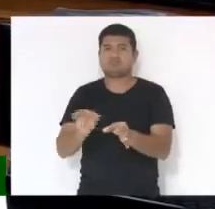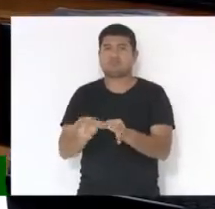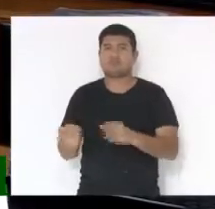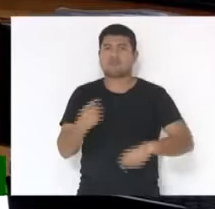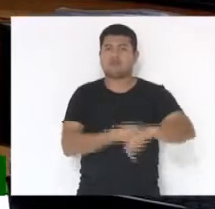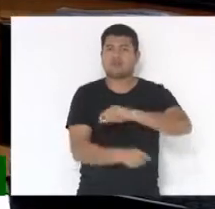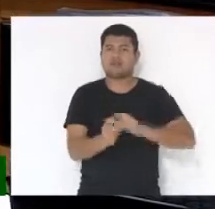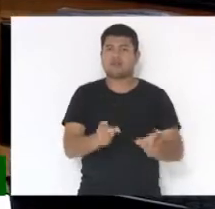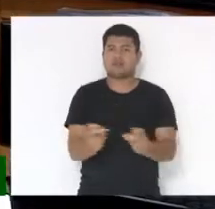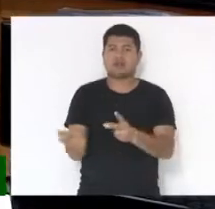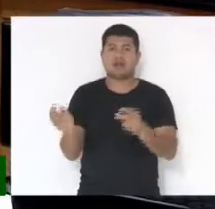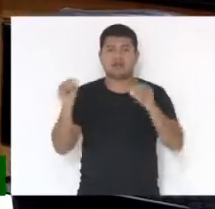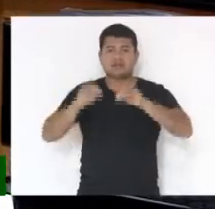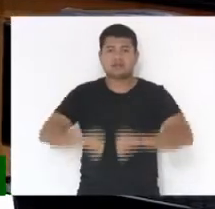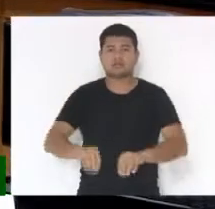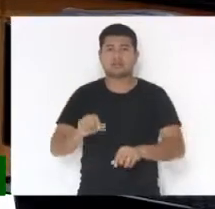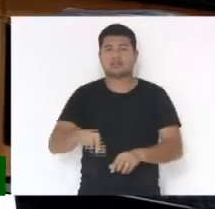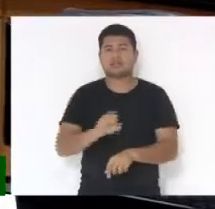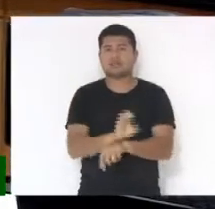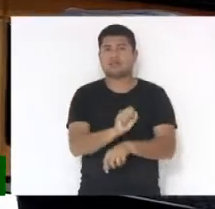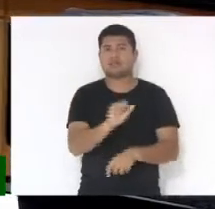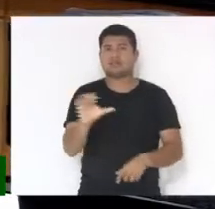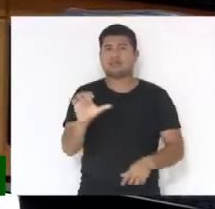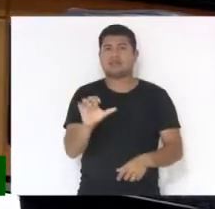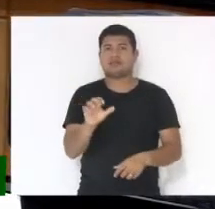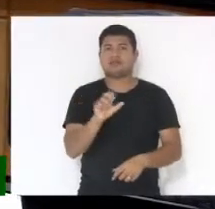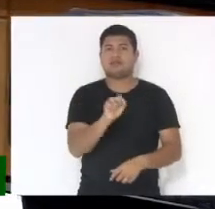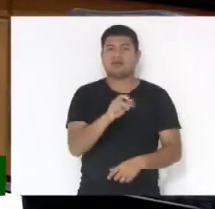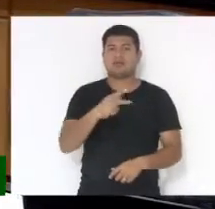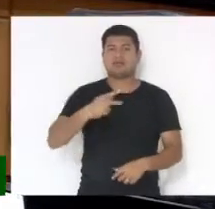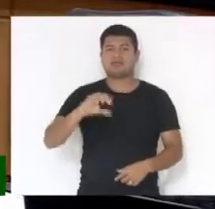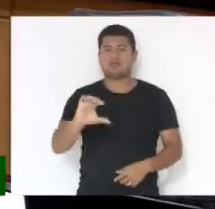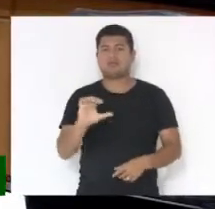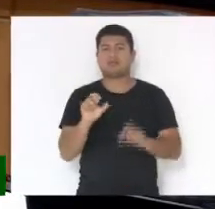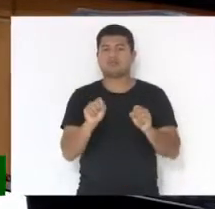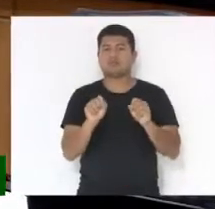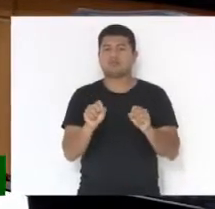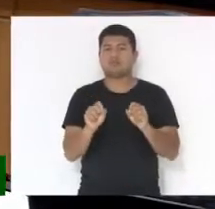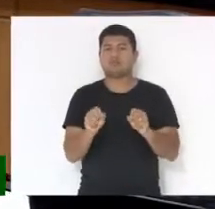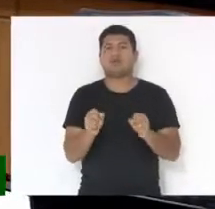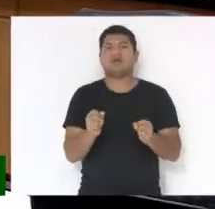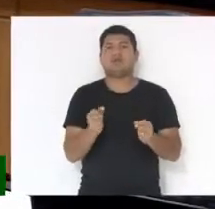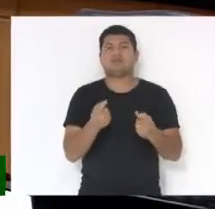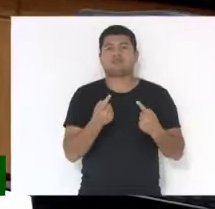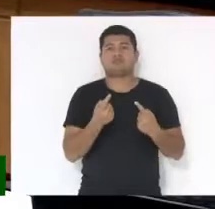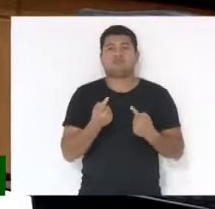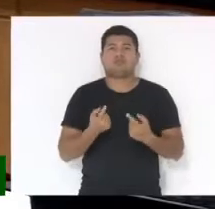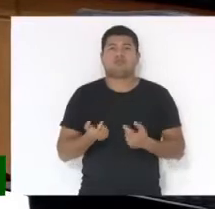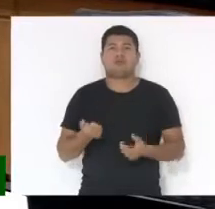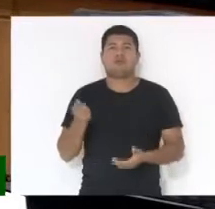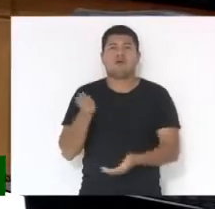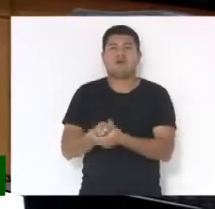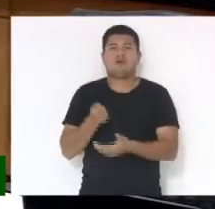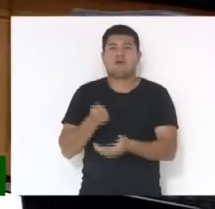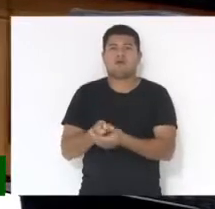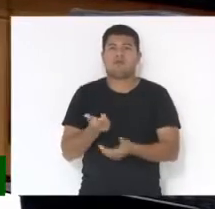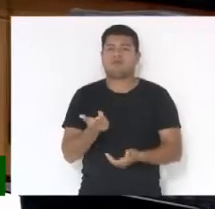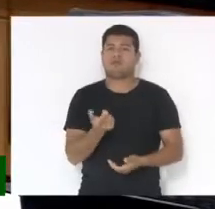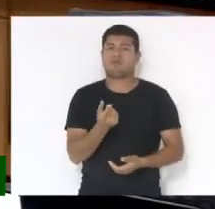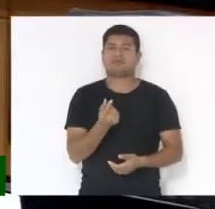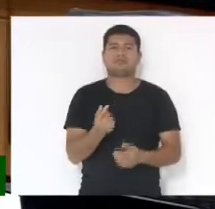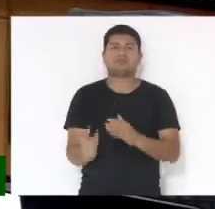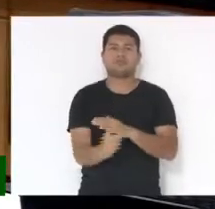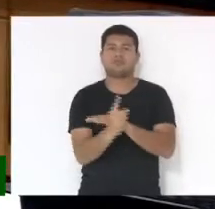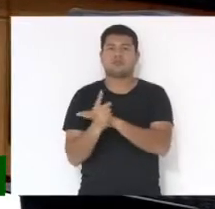estabelecido em Santa Catarina, agora, além do SPC, também pode protestar os seus clientes que não liquidam suas contas. Parabéns pelo trabalho e